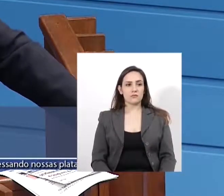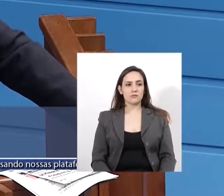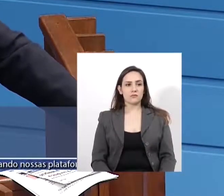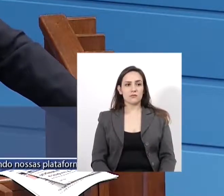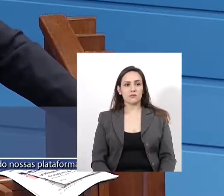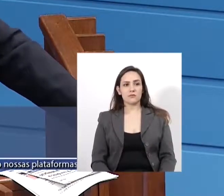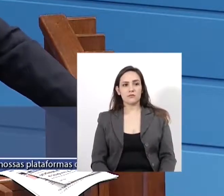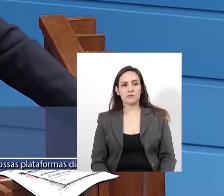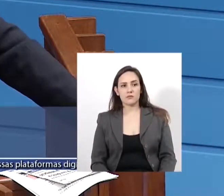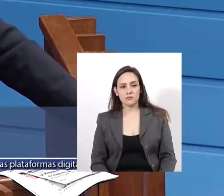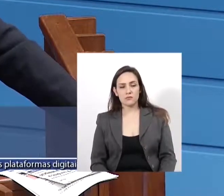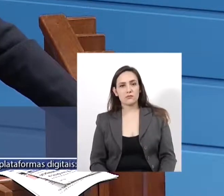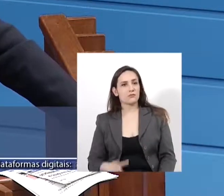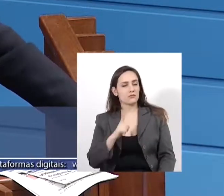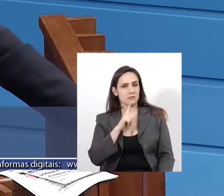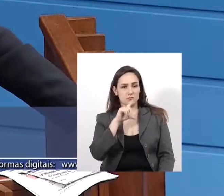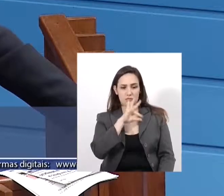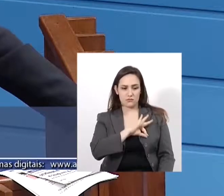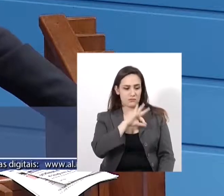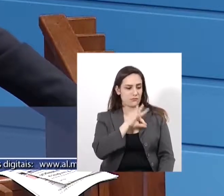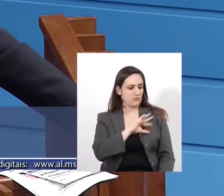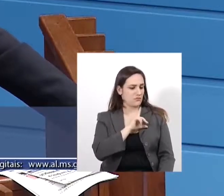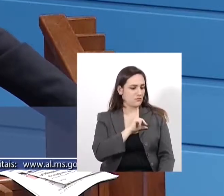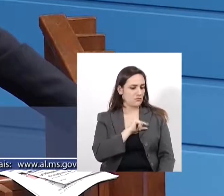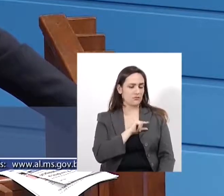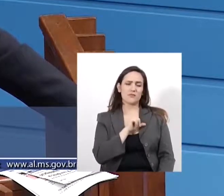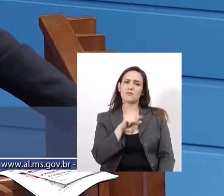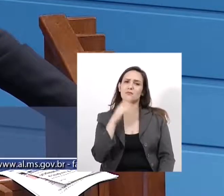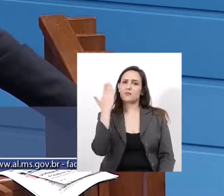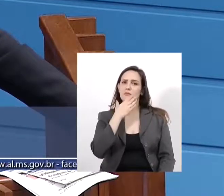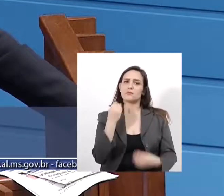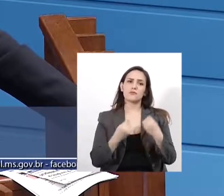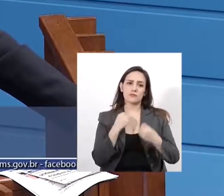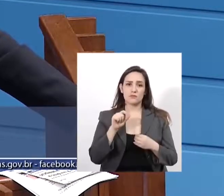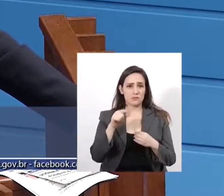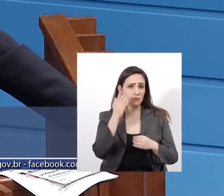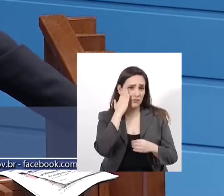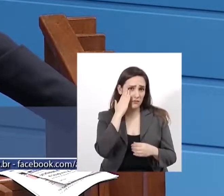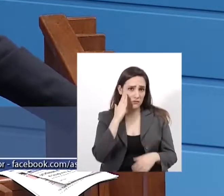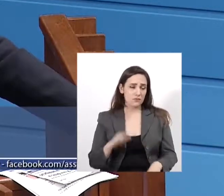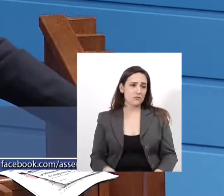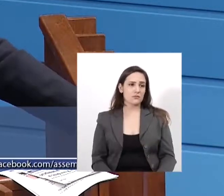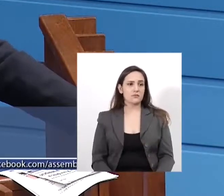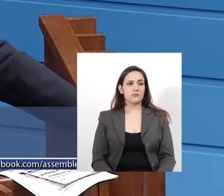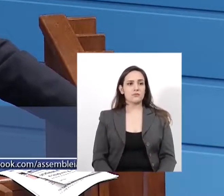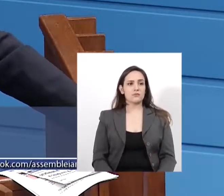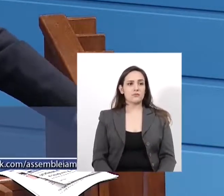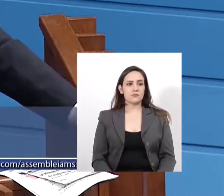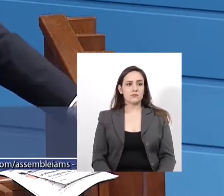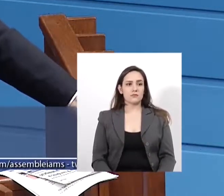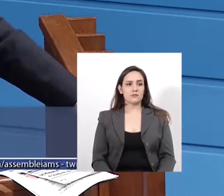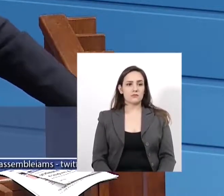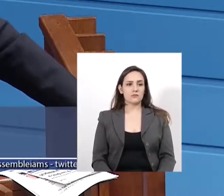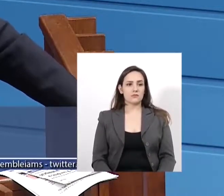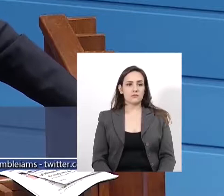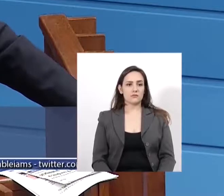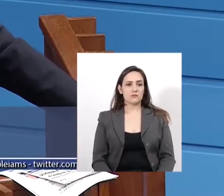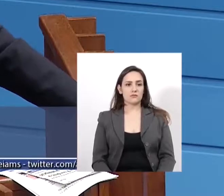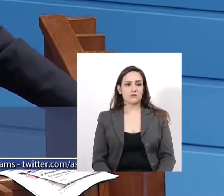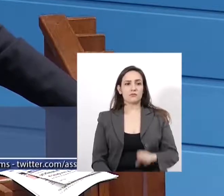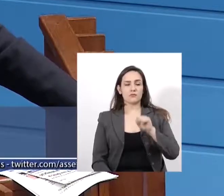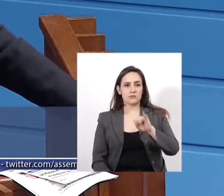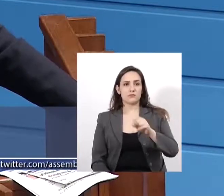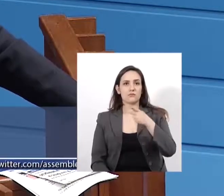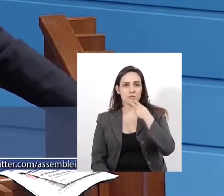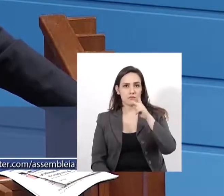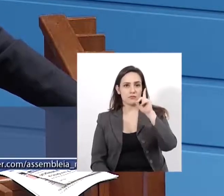menores salários. E a prova disso, deputado Cabalmi, é que toda vez que se fala em reforma